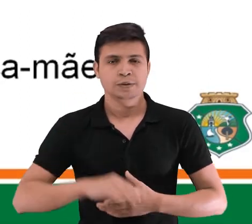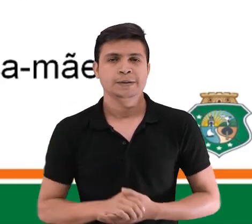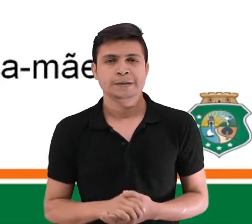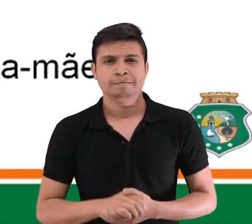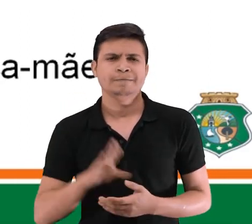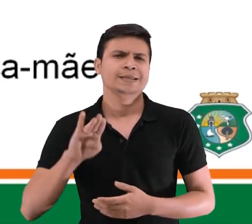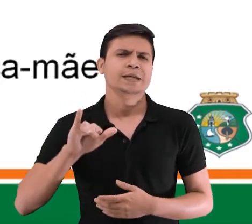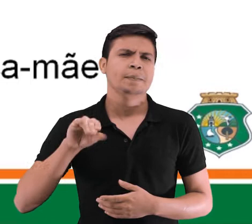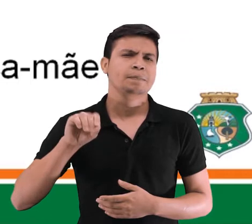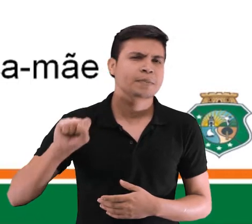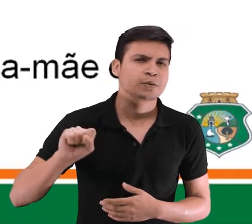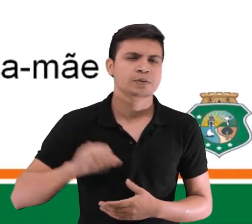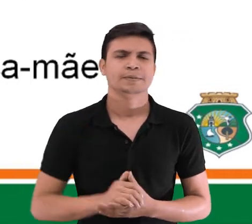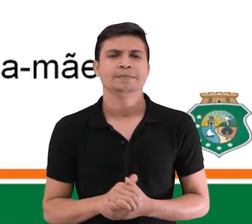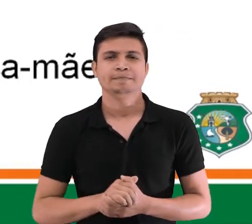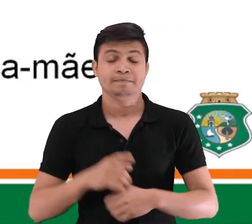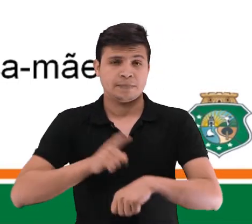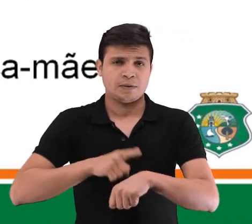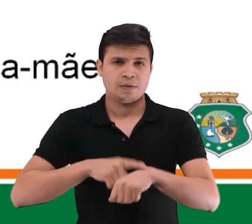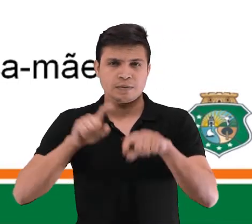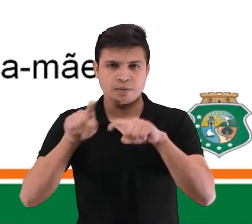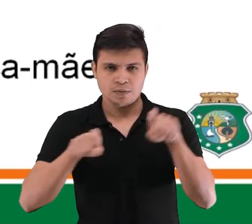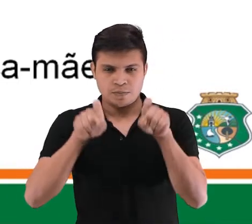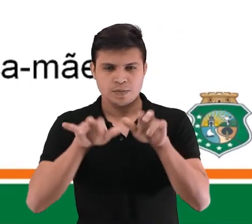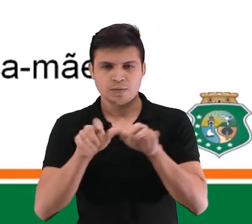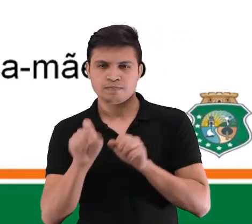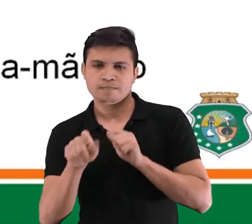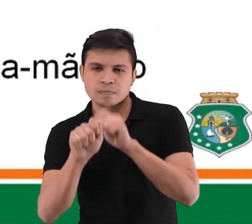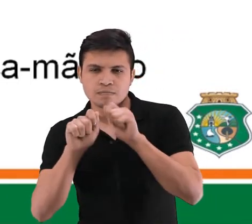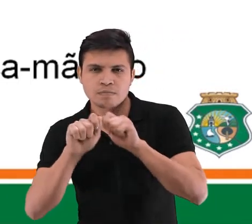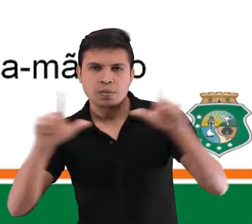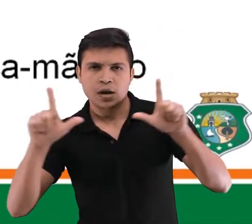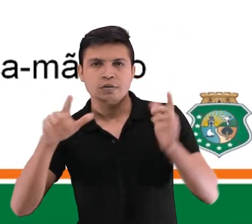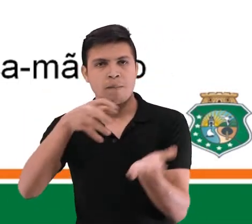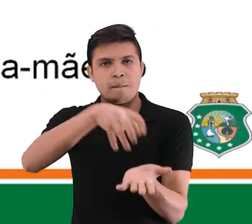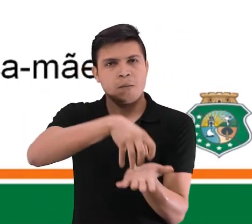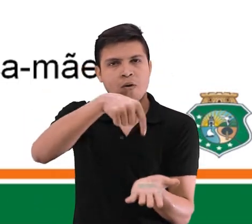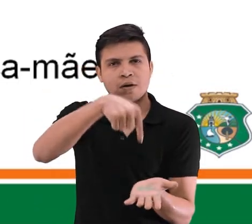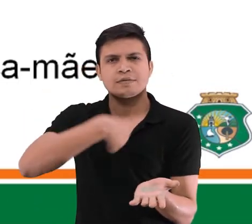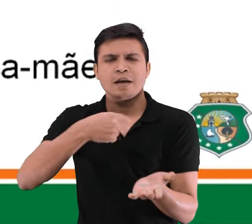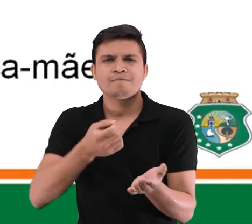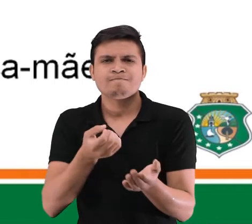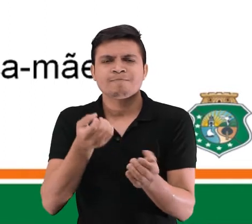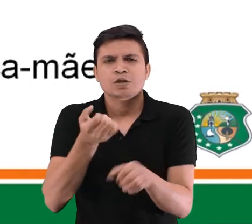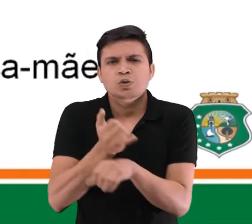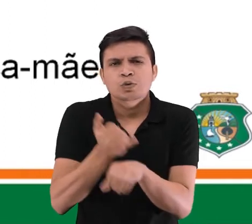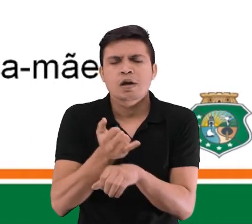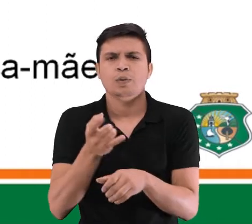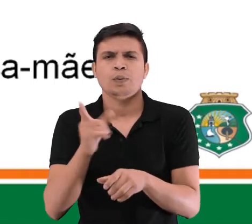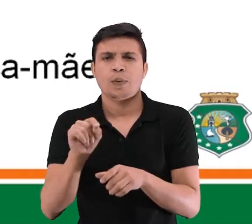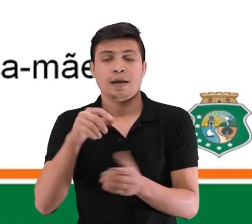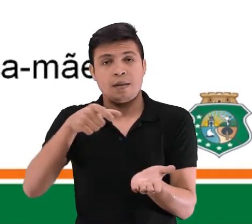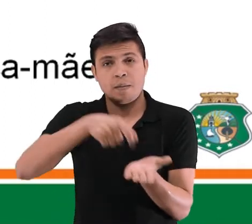BIOS. Quando o computador é ligado, o processador executa instruções da memória ROM. A